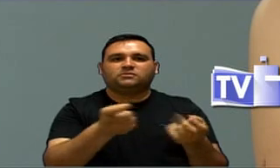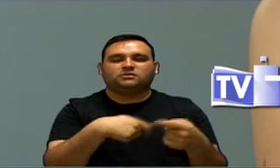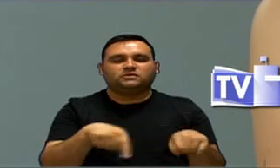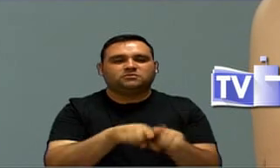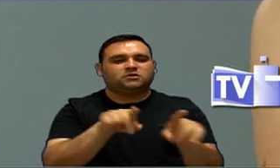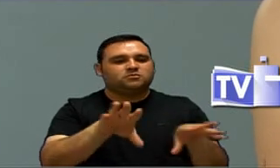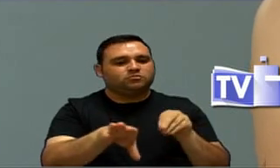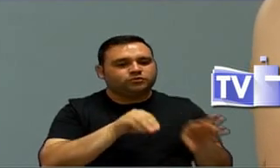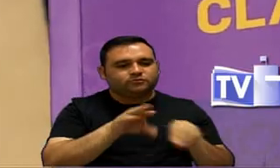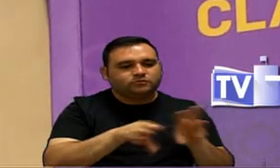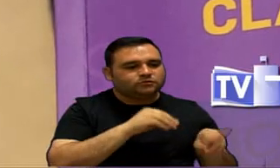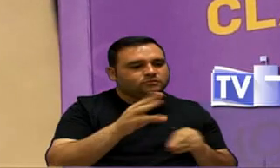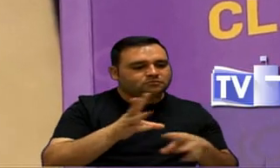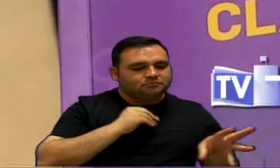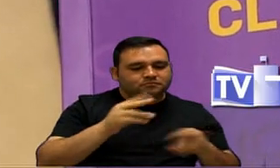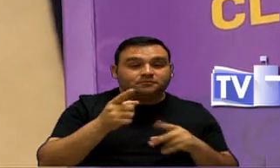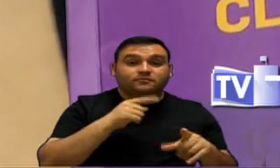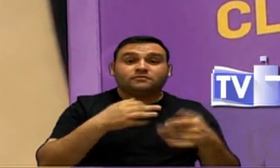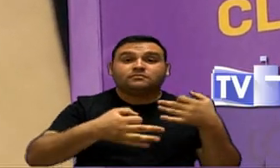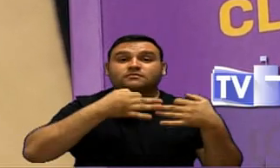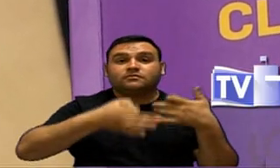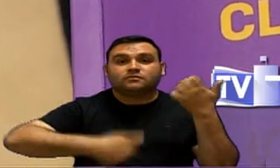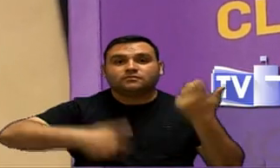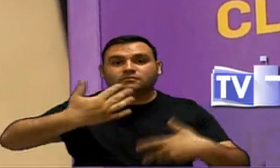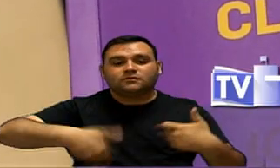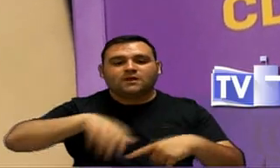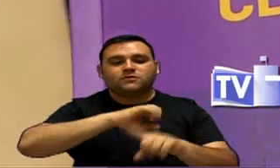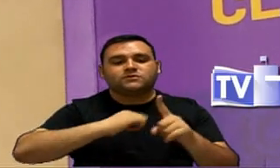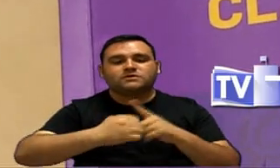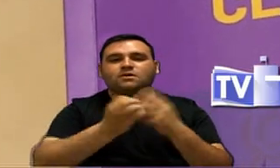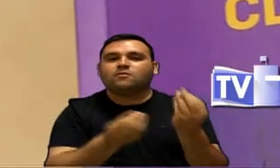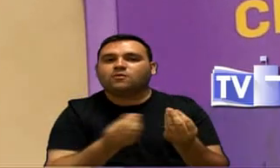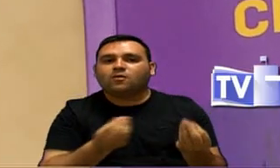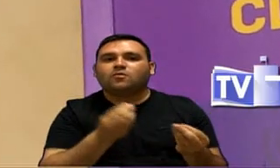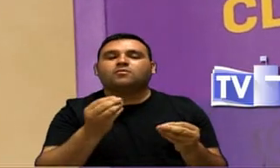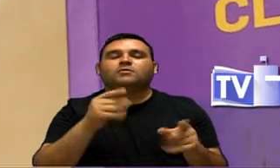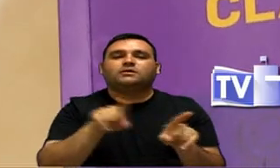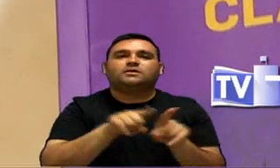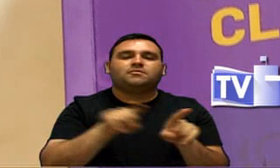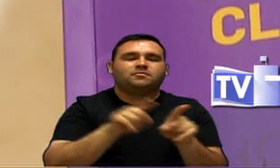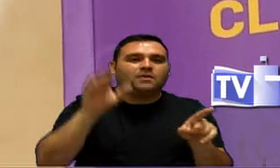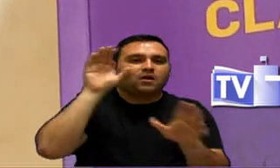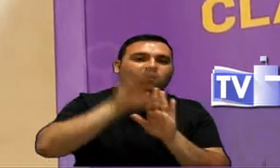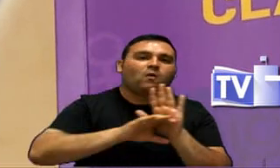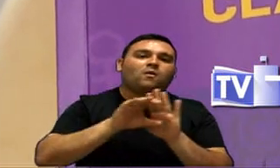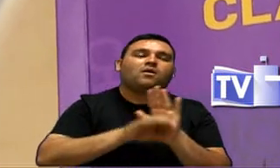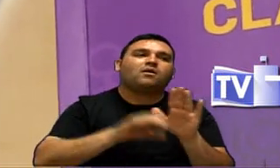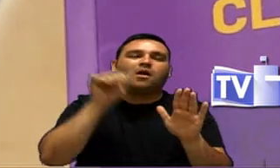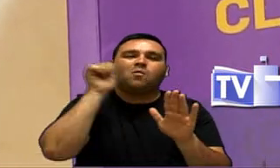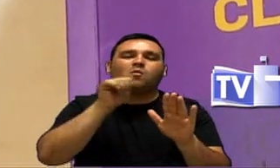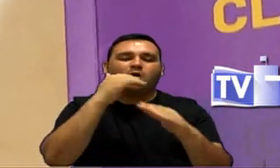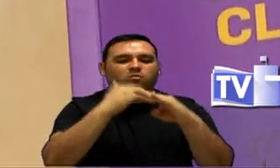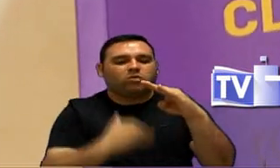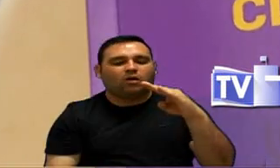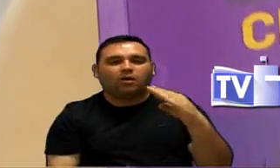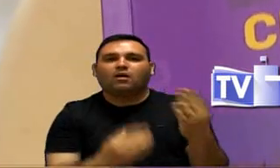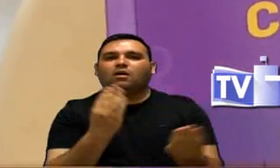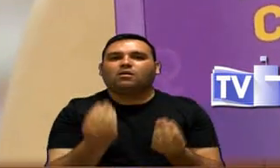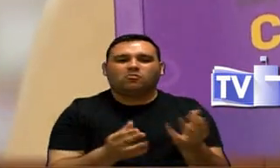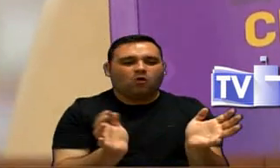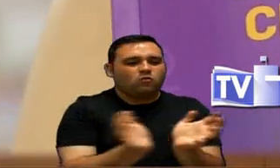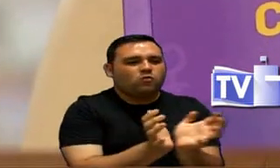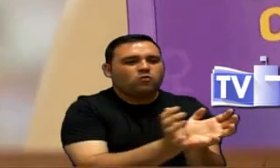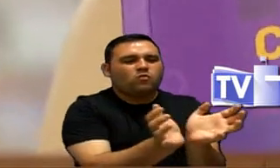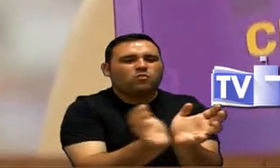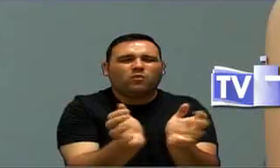esses dados, porque ela vai comentar exatamente essa posição social da mulher, a consciência de classe enquanto mulheres, né? Enquanto esses